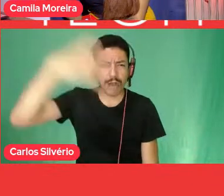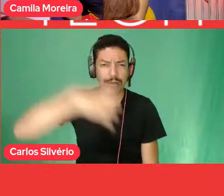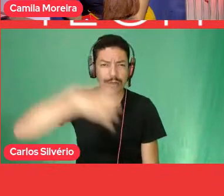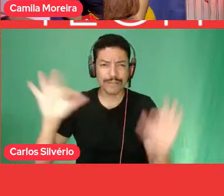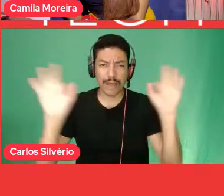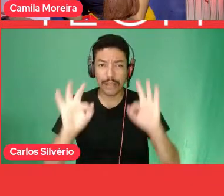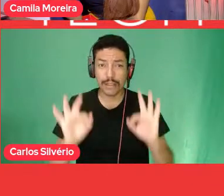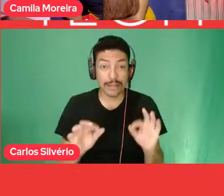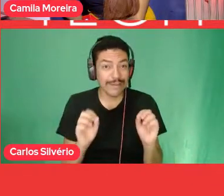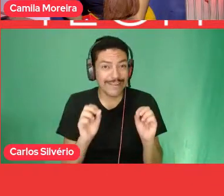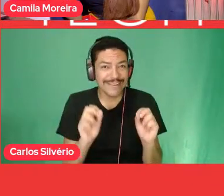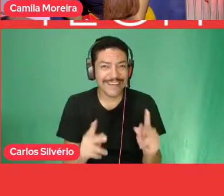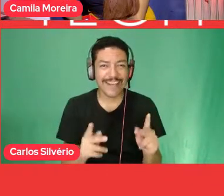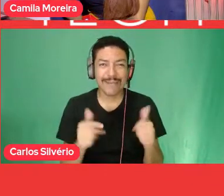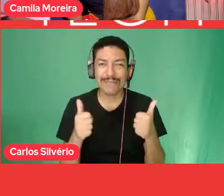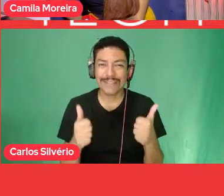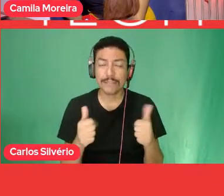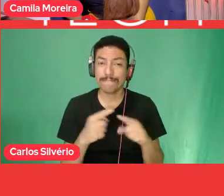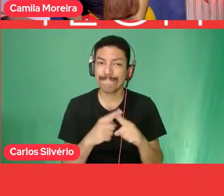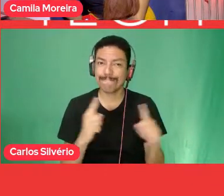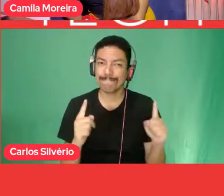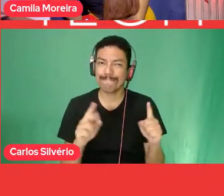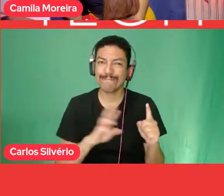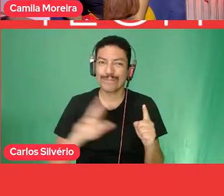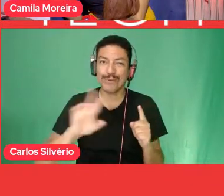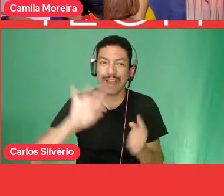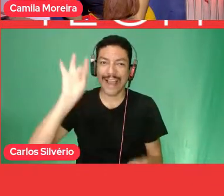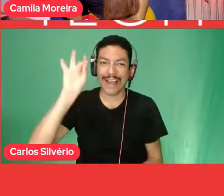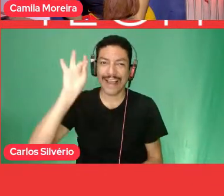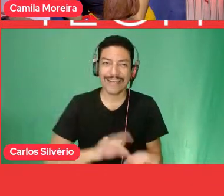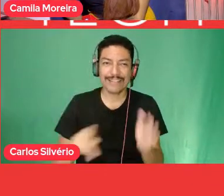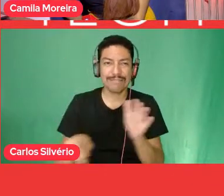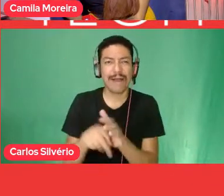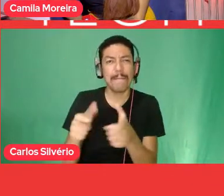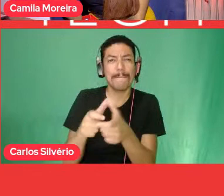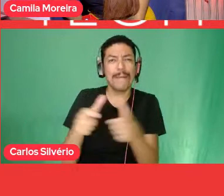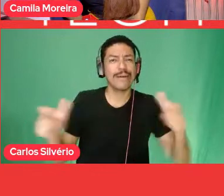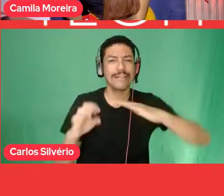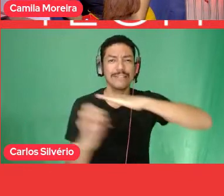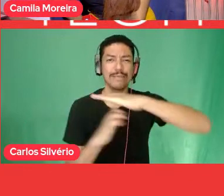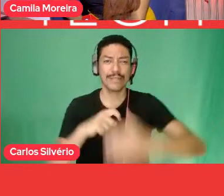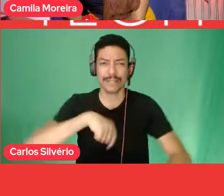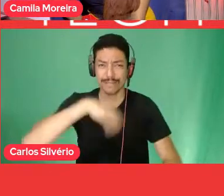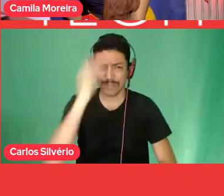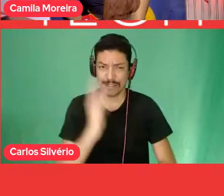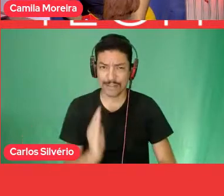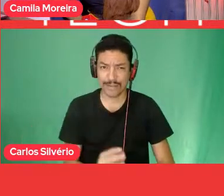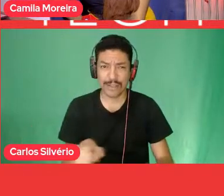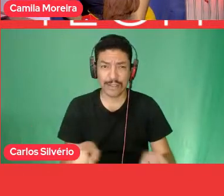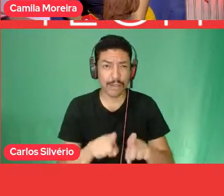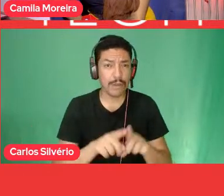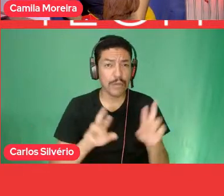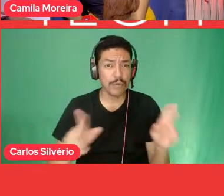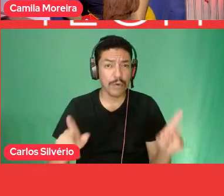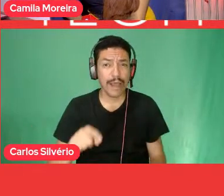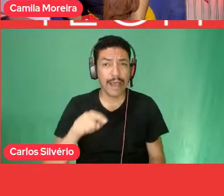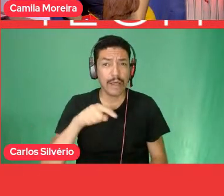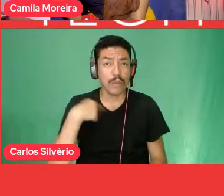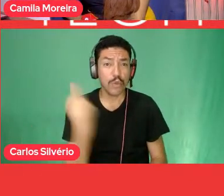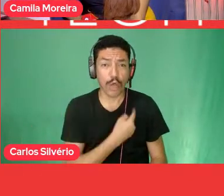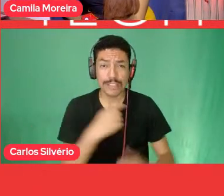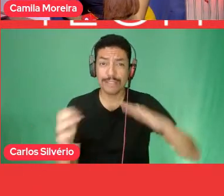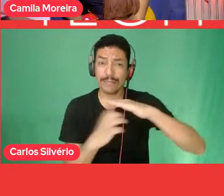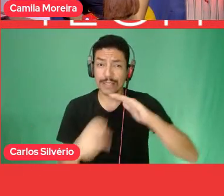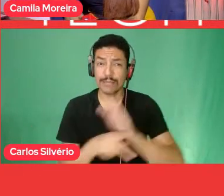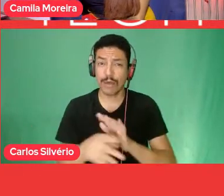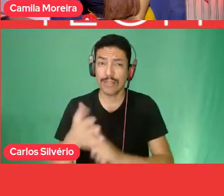já tenha lá. Mas isso está longe de ser a realidade da maioria das empresas no Brasil. Né? E longe de ser a realidade da nossa empresa também de tecnologia. Né?